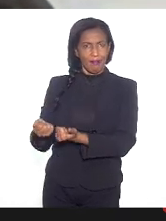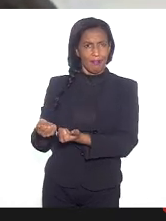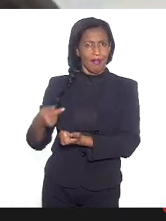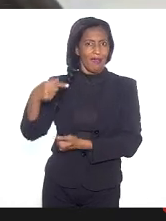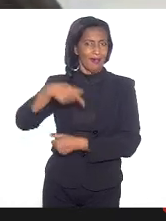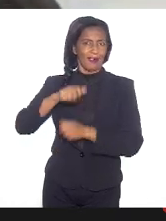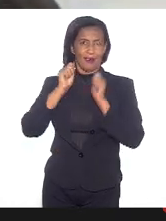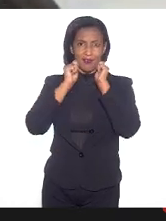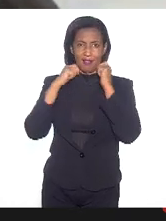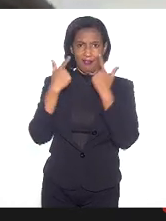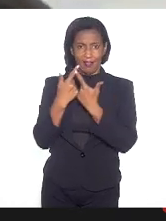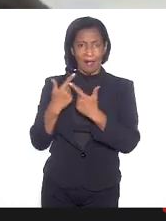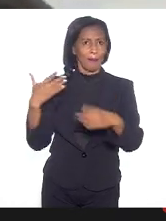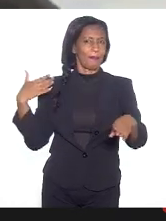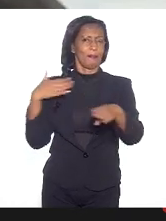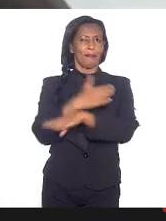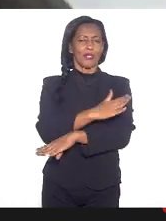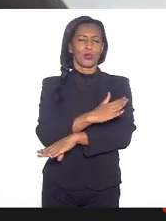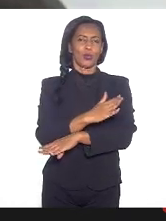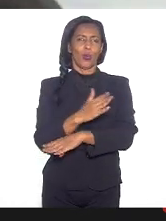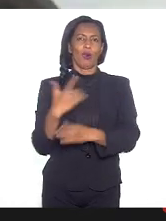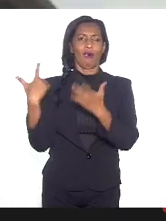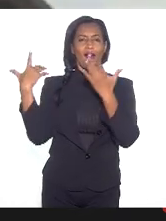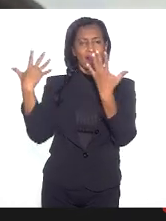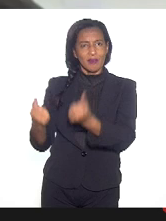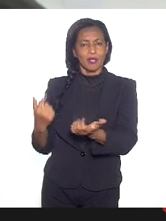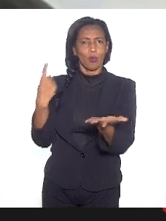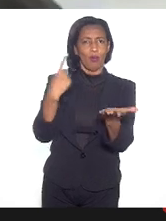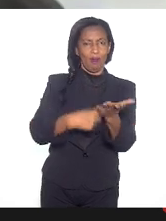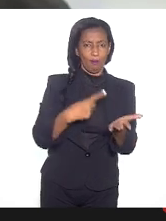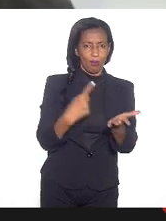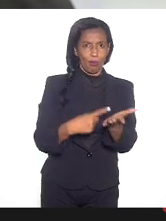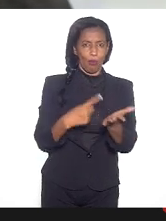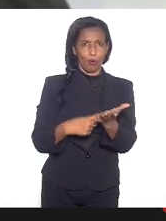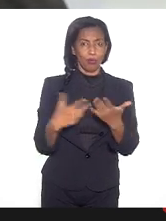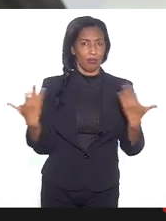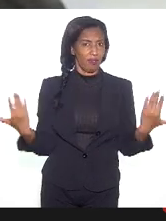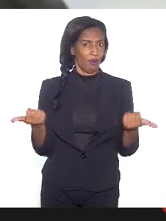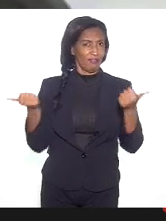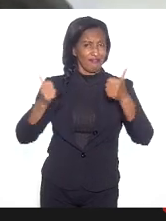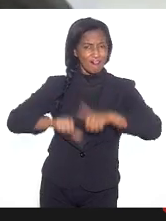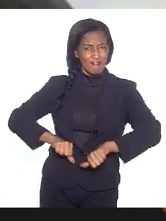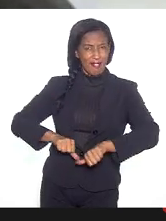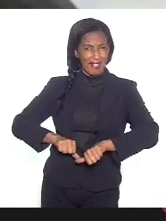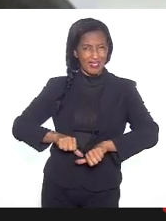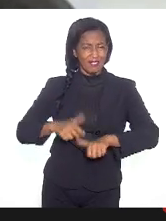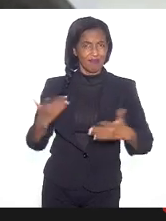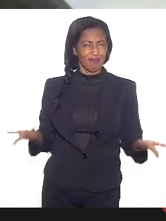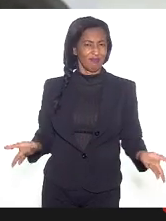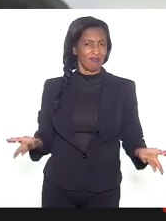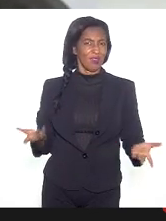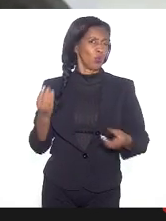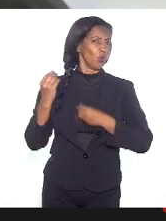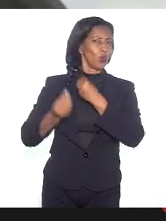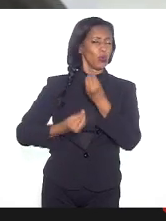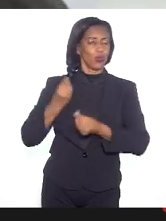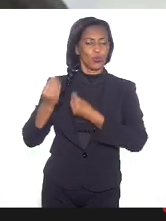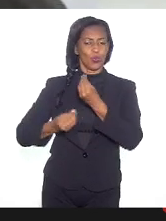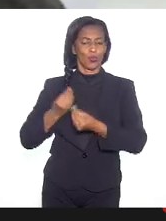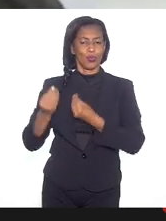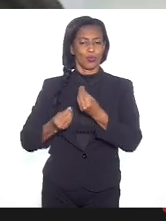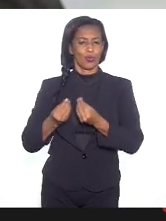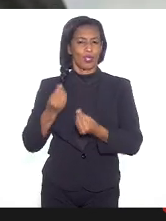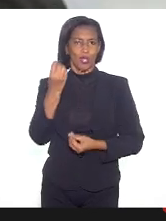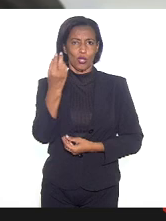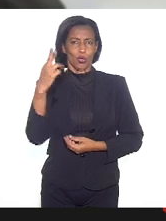Assembleia, aprovou, topou qualquer acordo e agora se vale da própria torpeza. O que é,